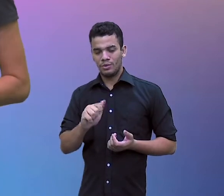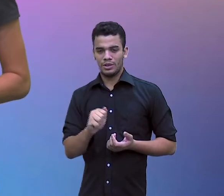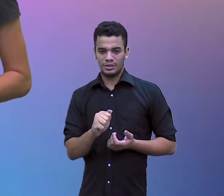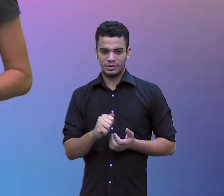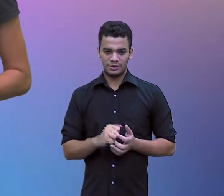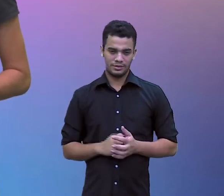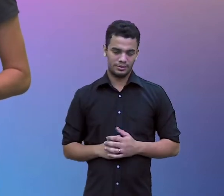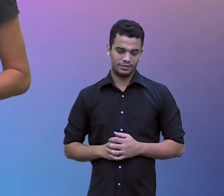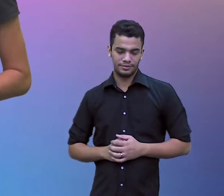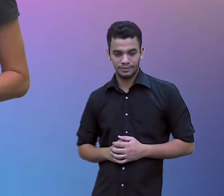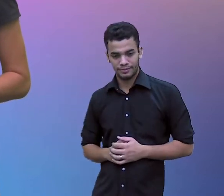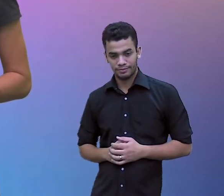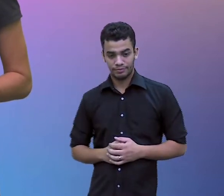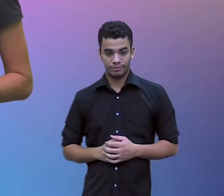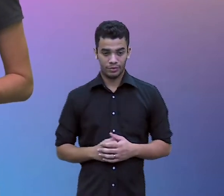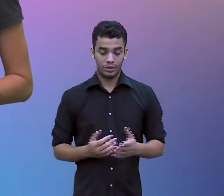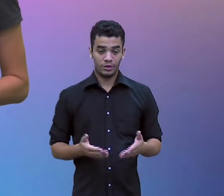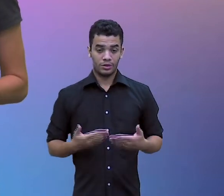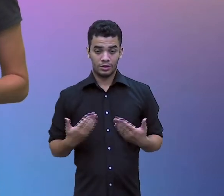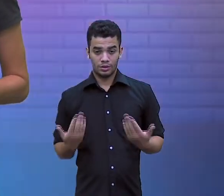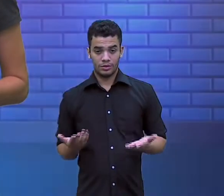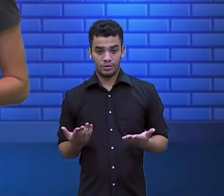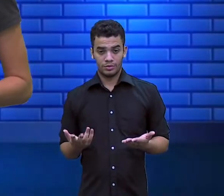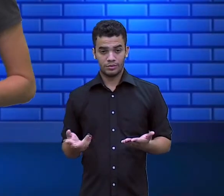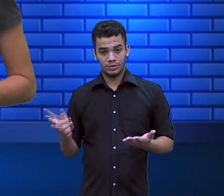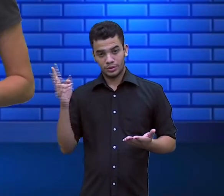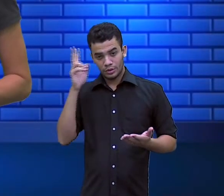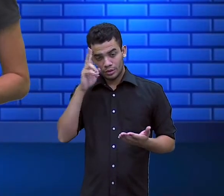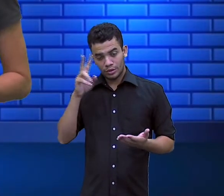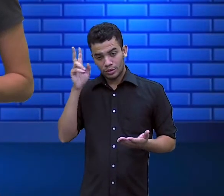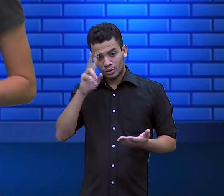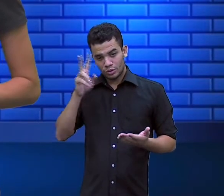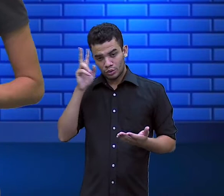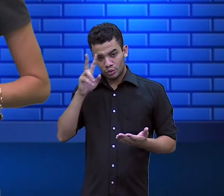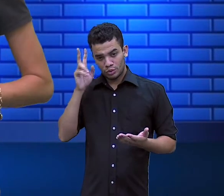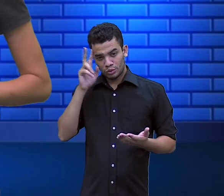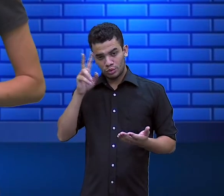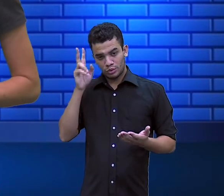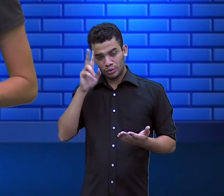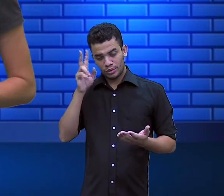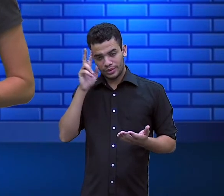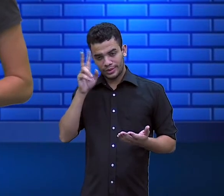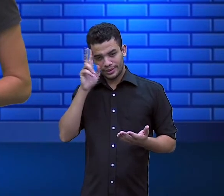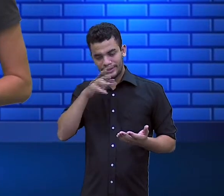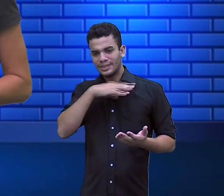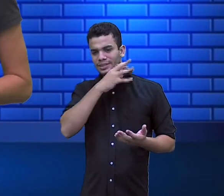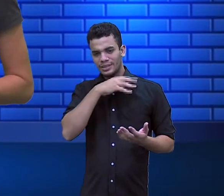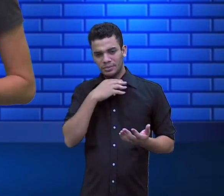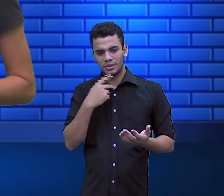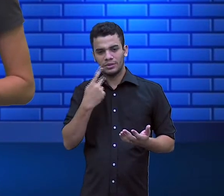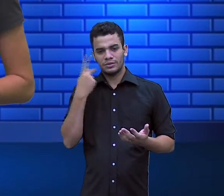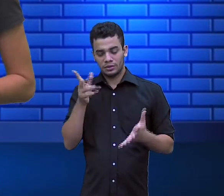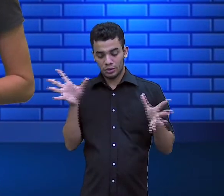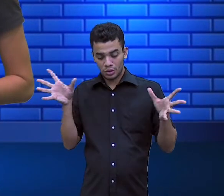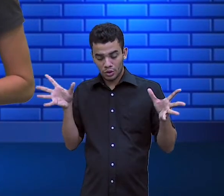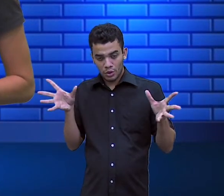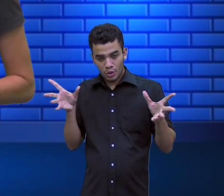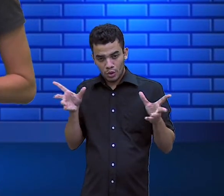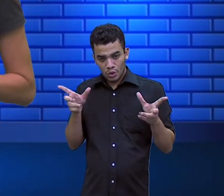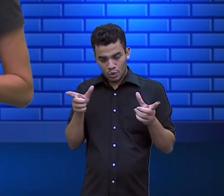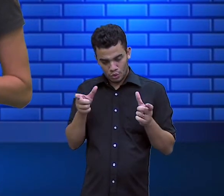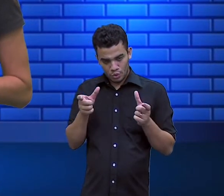As fábulas são histórias curtas que têm finalidade